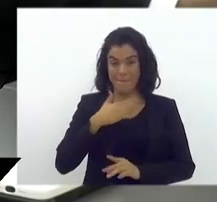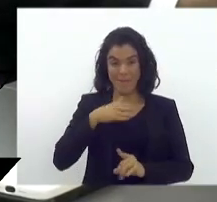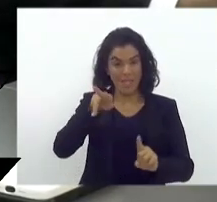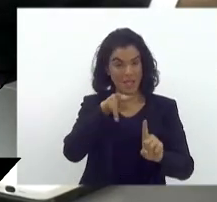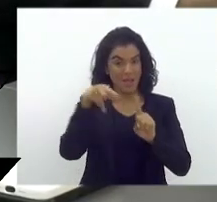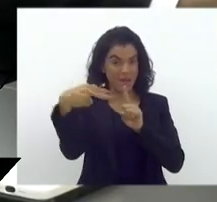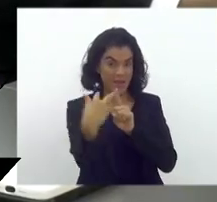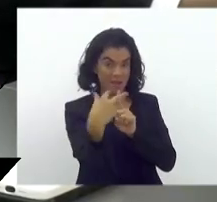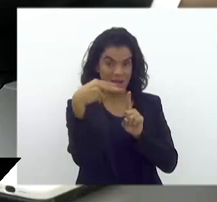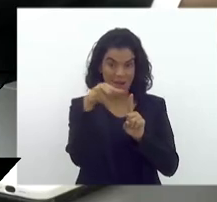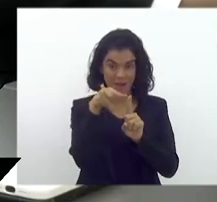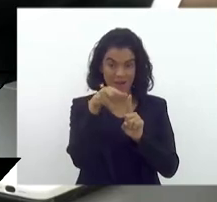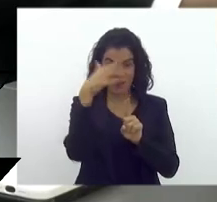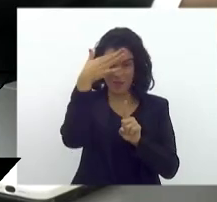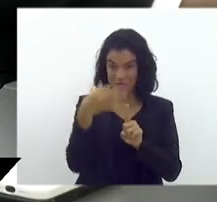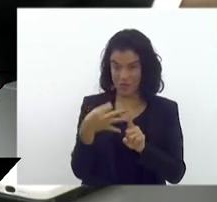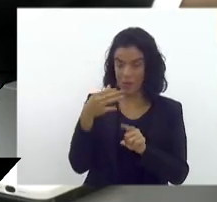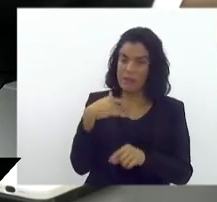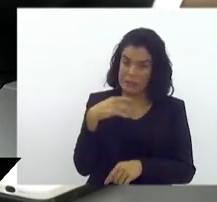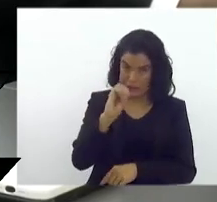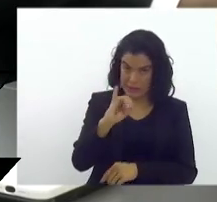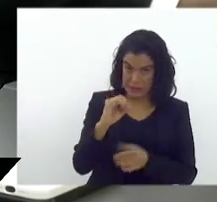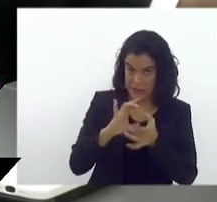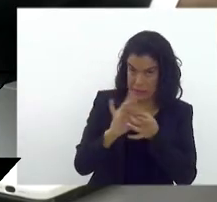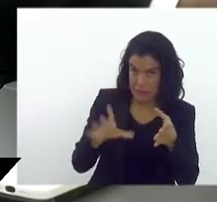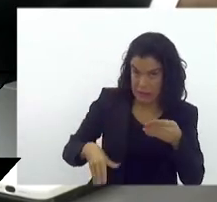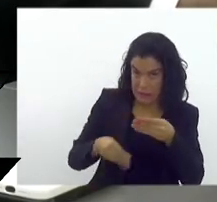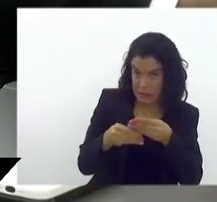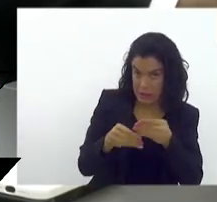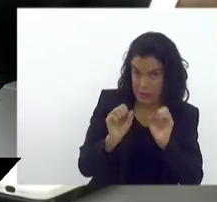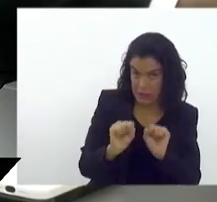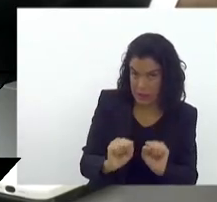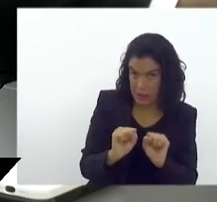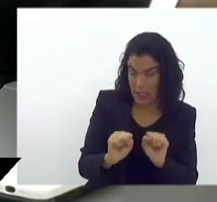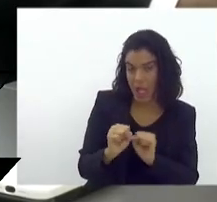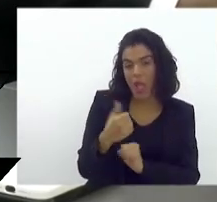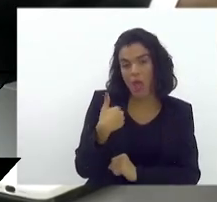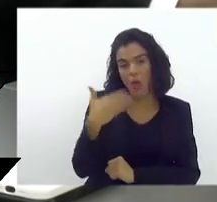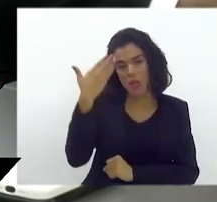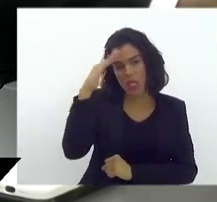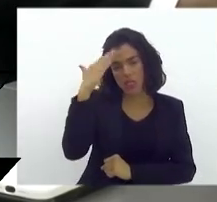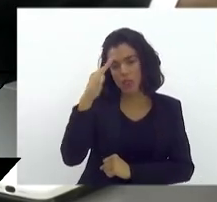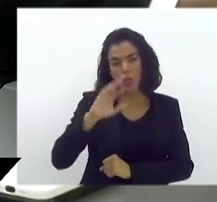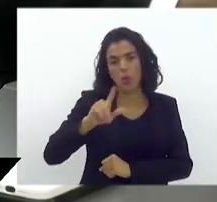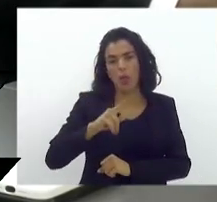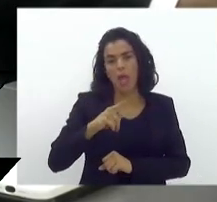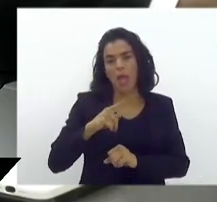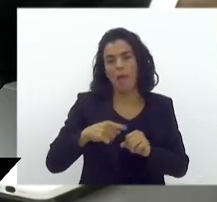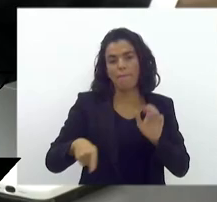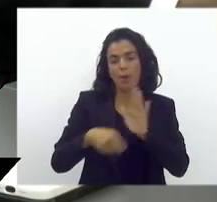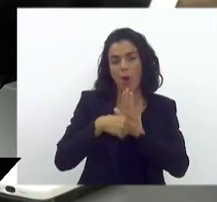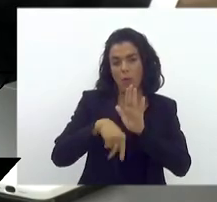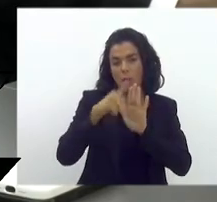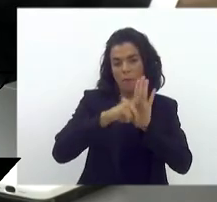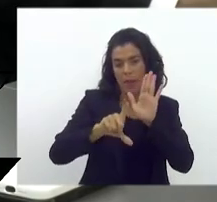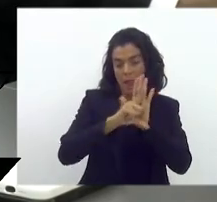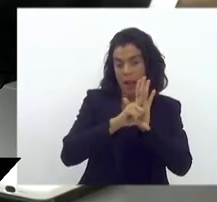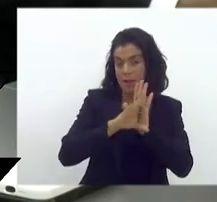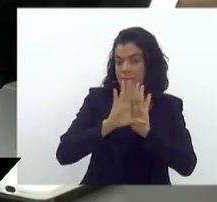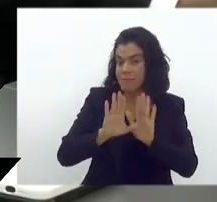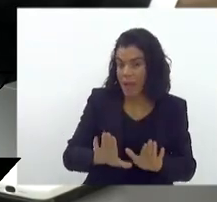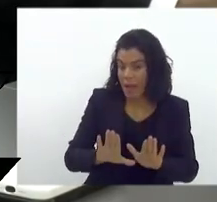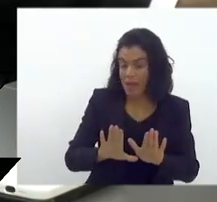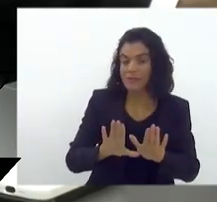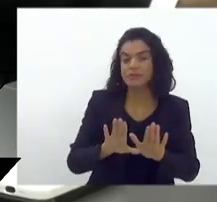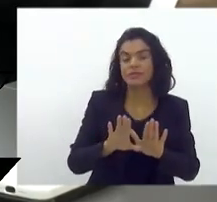interpretação. Se Vossa Excelência permite uma parte, entendo que não seja objeto de um PL, mas de um projeto